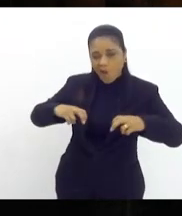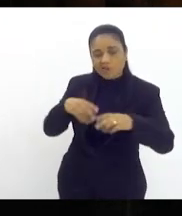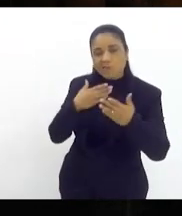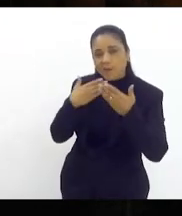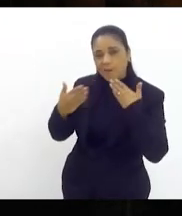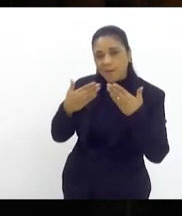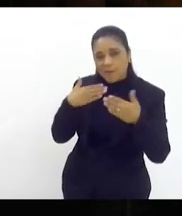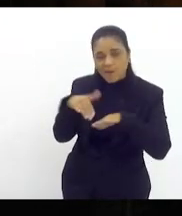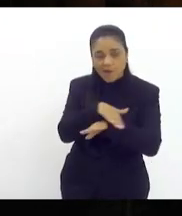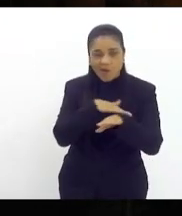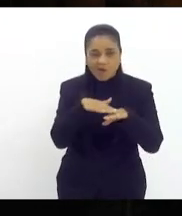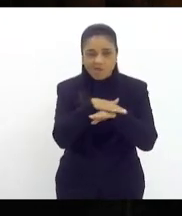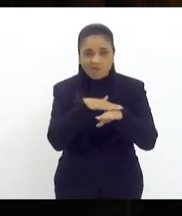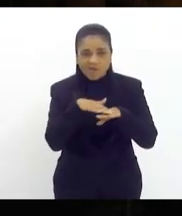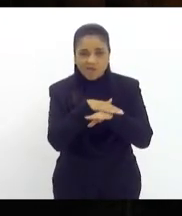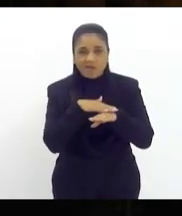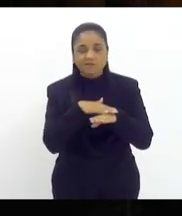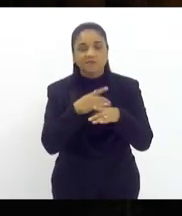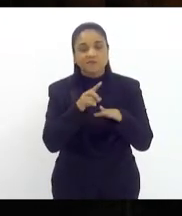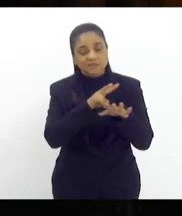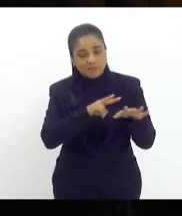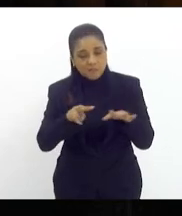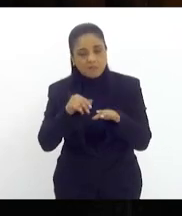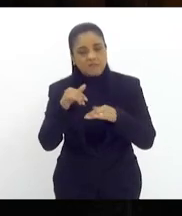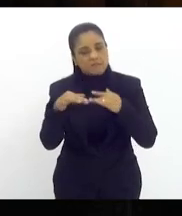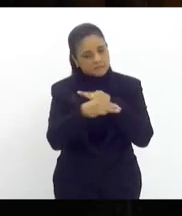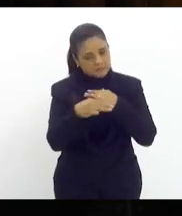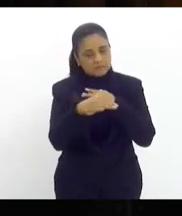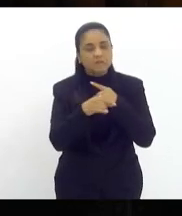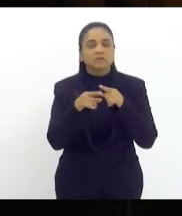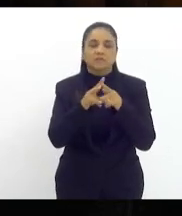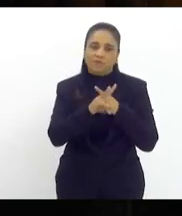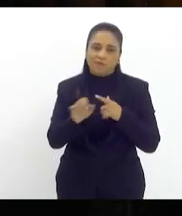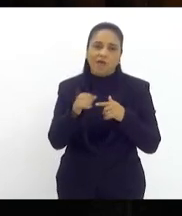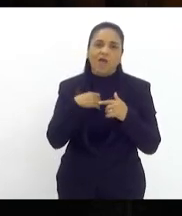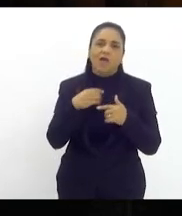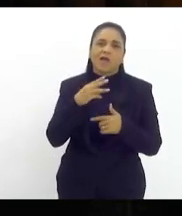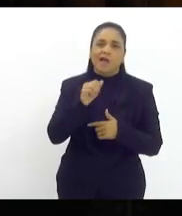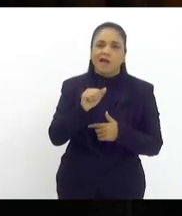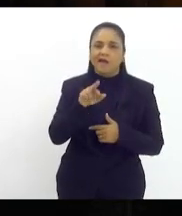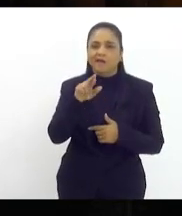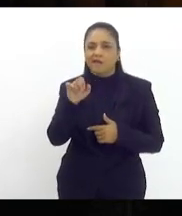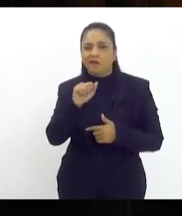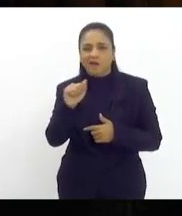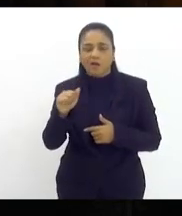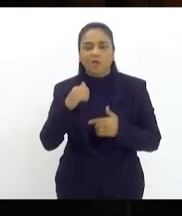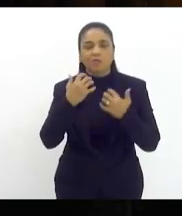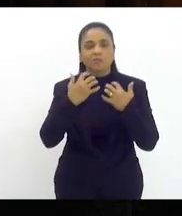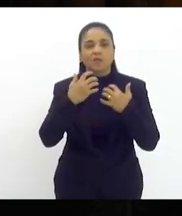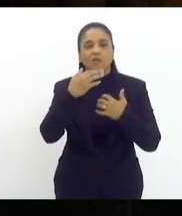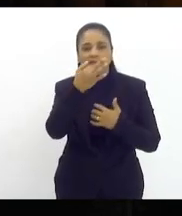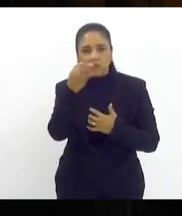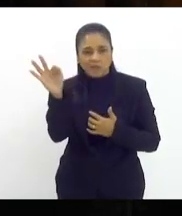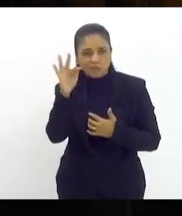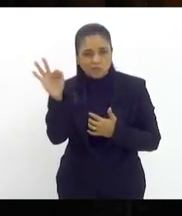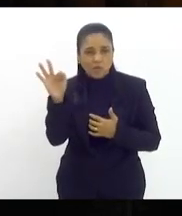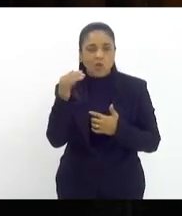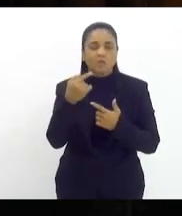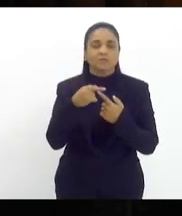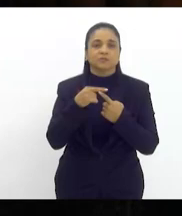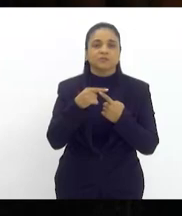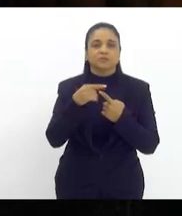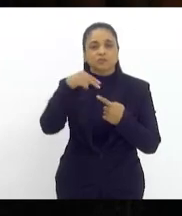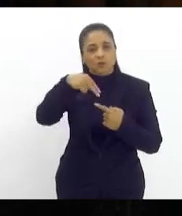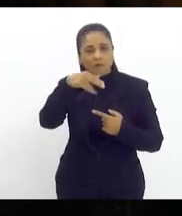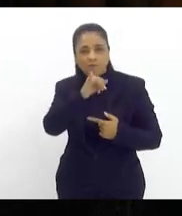também ainda nessa semana vamos chegar em outras cidades Areal Três Rios Teresópolis Paraíba do Sul Friburgo